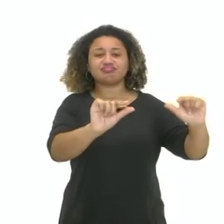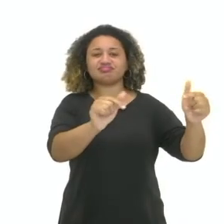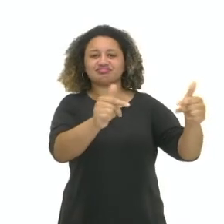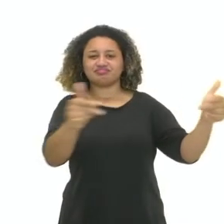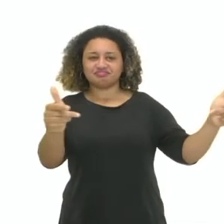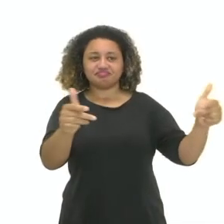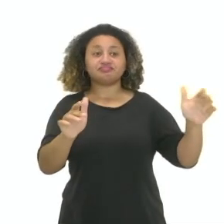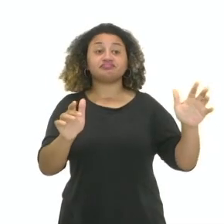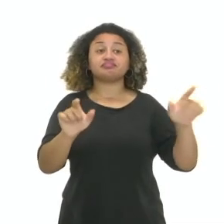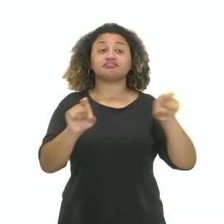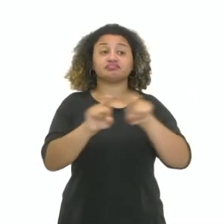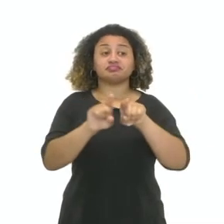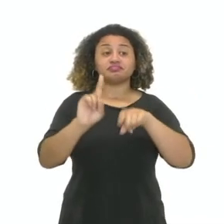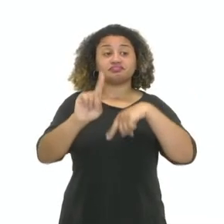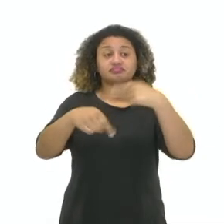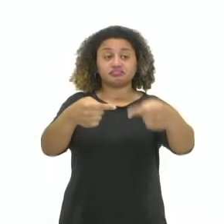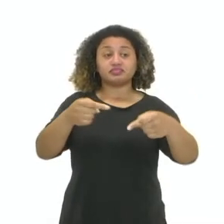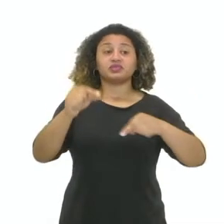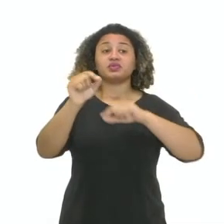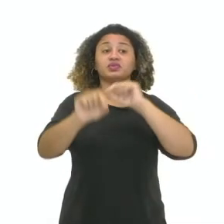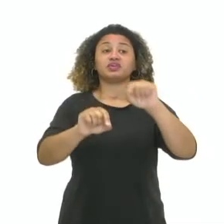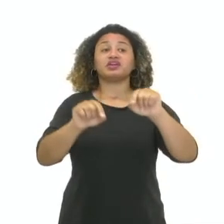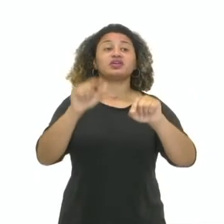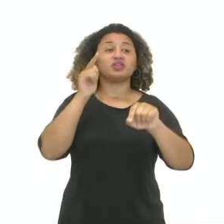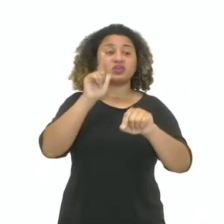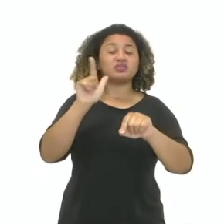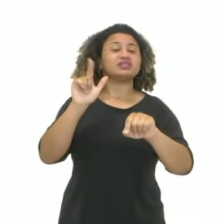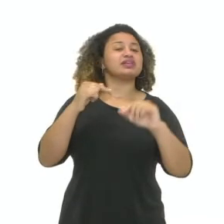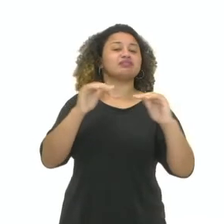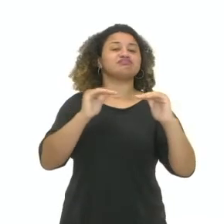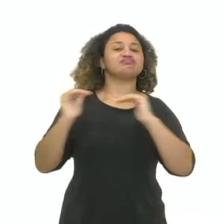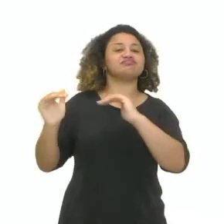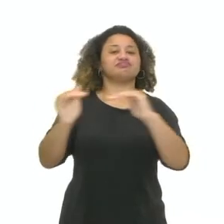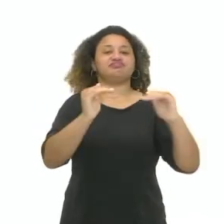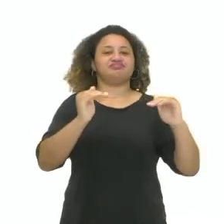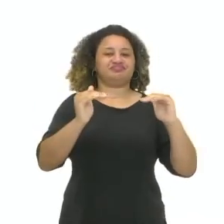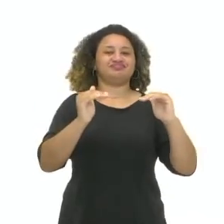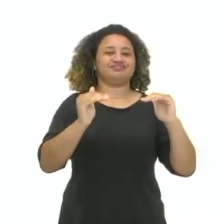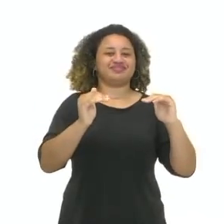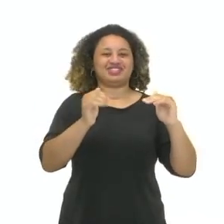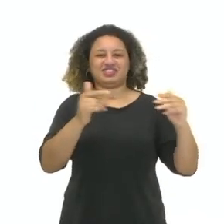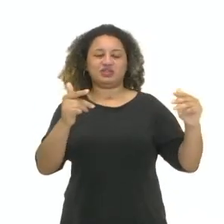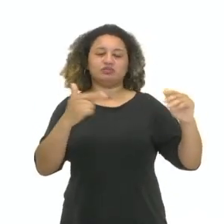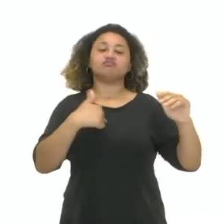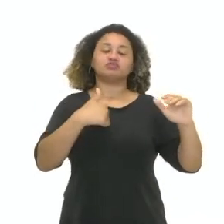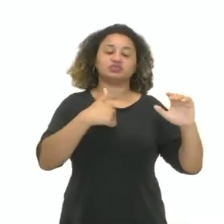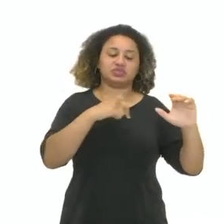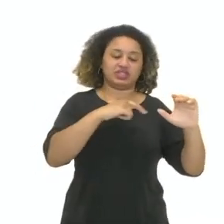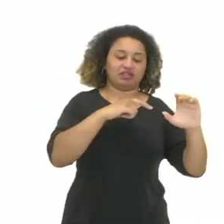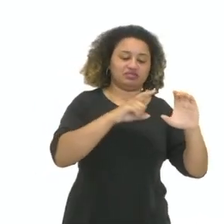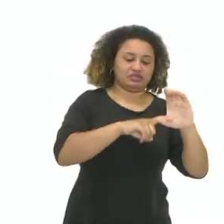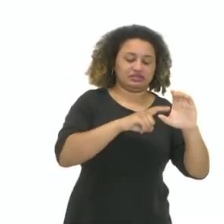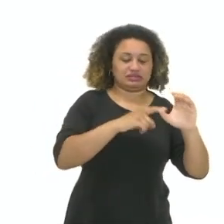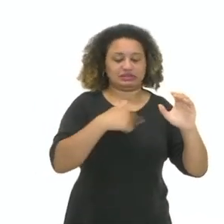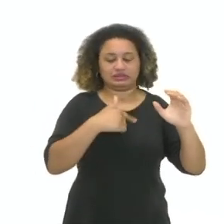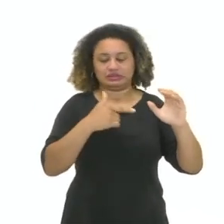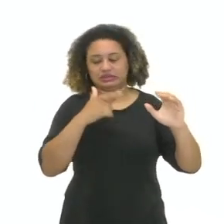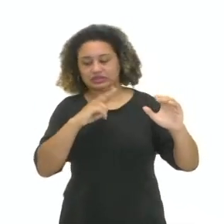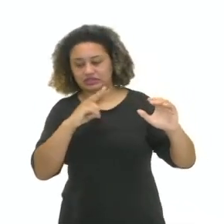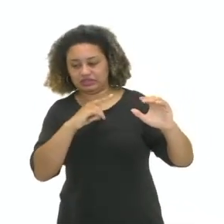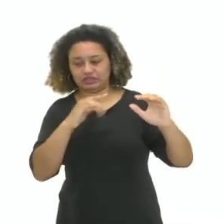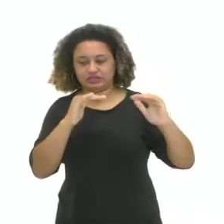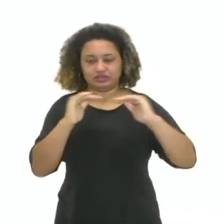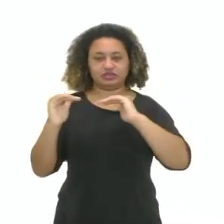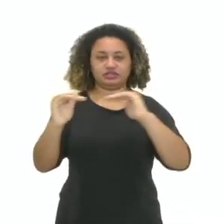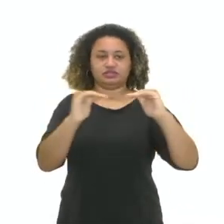E, conseguintemente, que saí quite, quer dizer, quitou seus débitos, estava igual. E imaginará